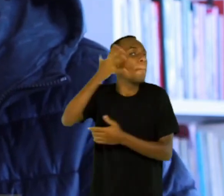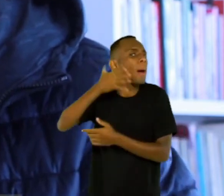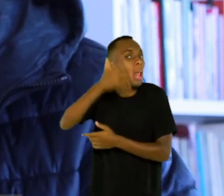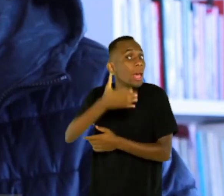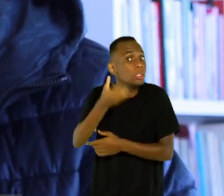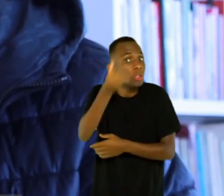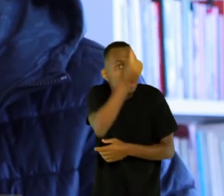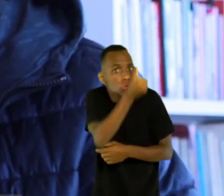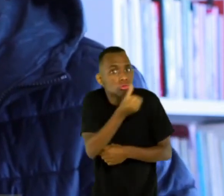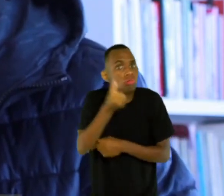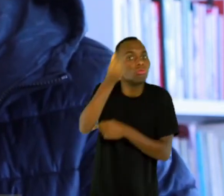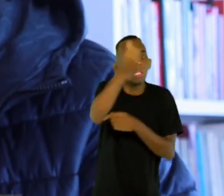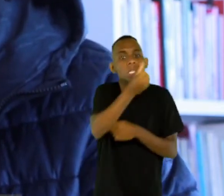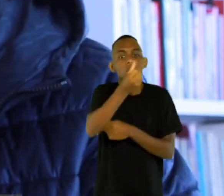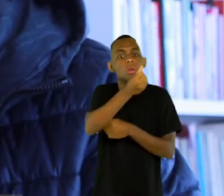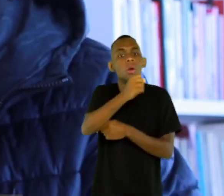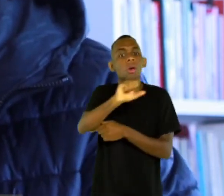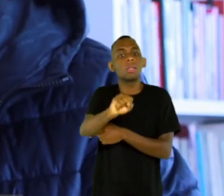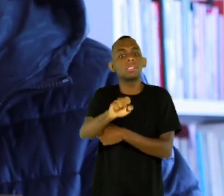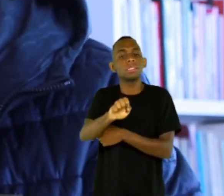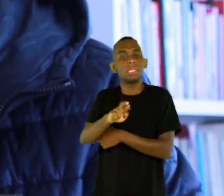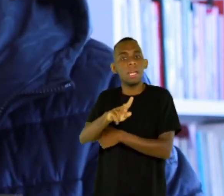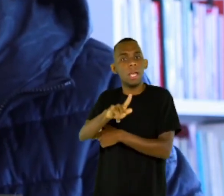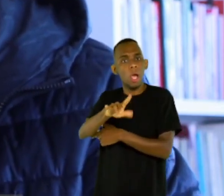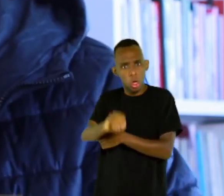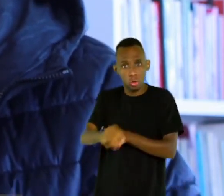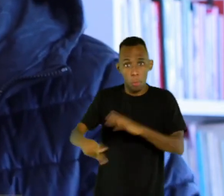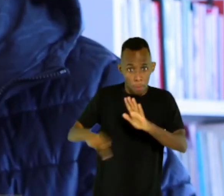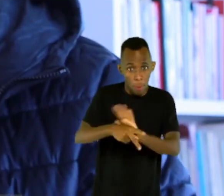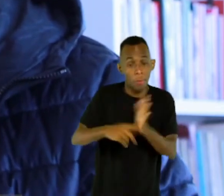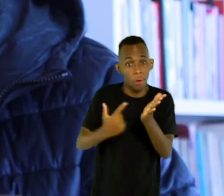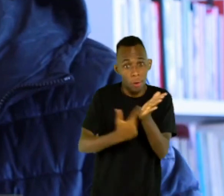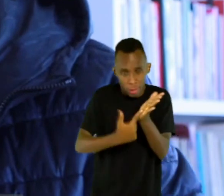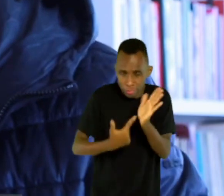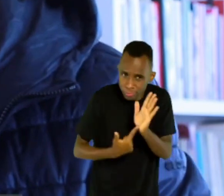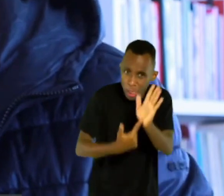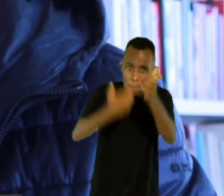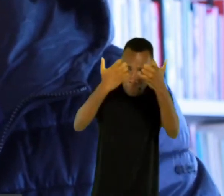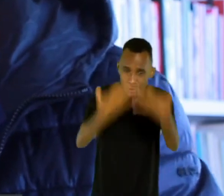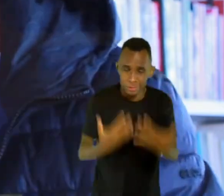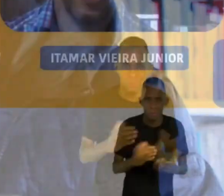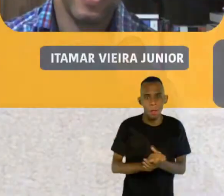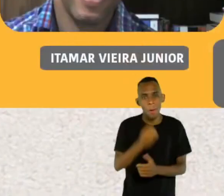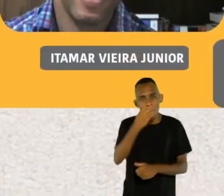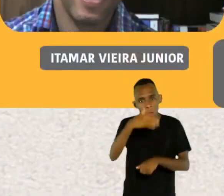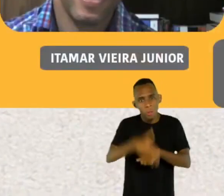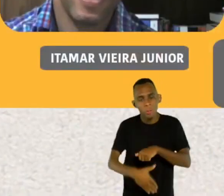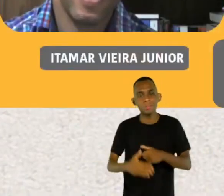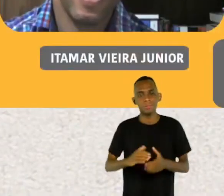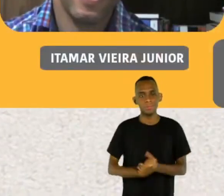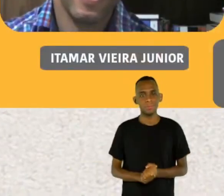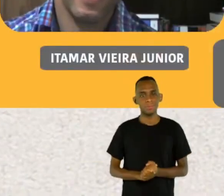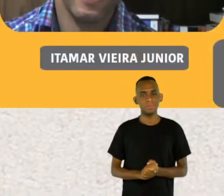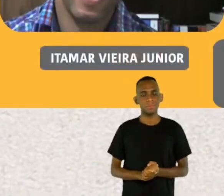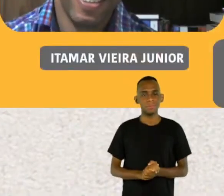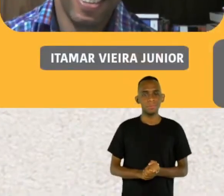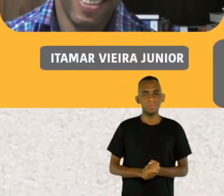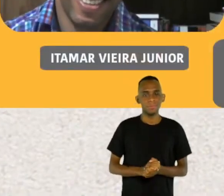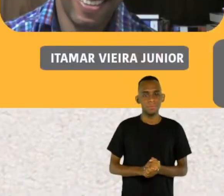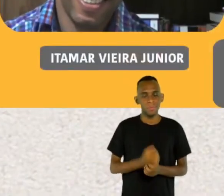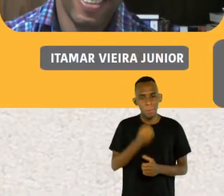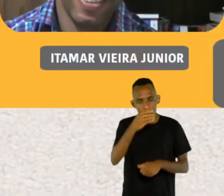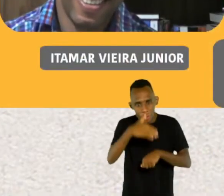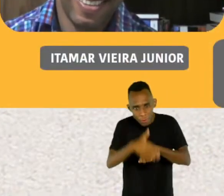Sérgio Abrantes vai fazer sobre o seu próprio livro. Boa noite, Sérgio Abrantes. Boa noite, Afonso Borges. Tudo